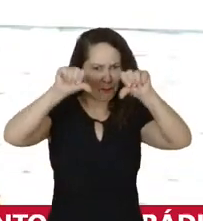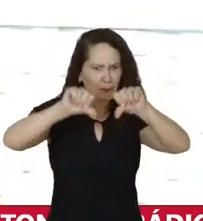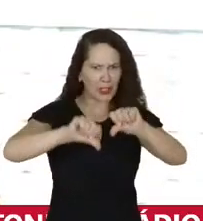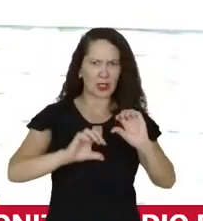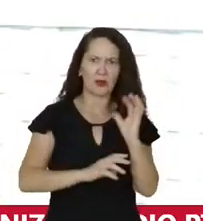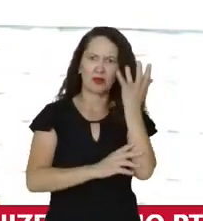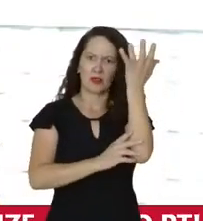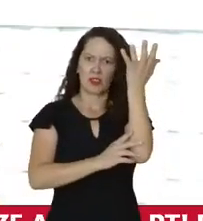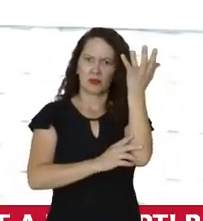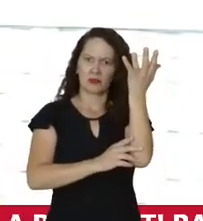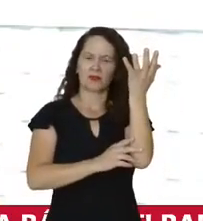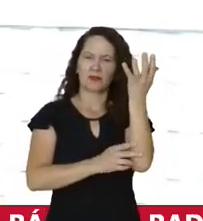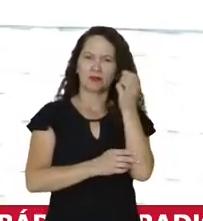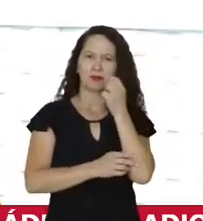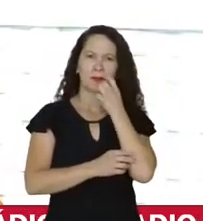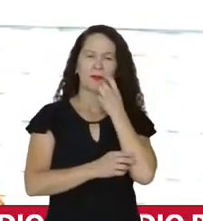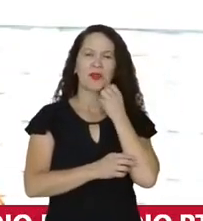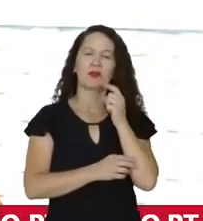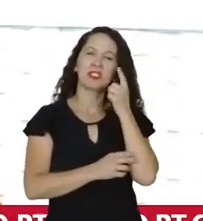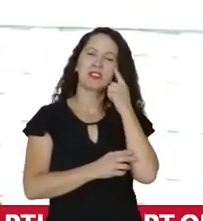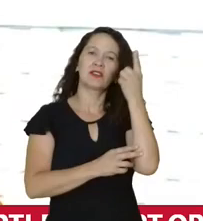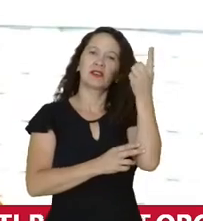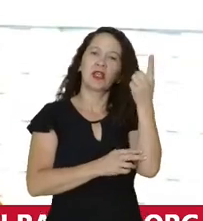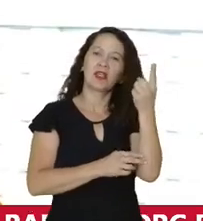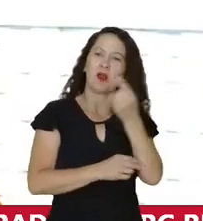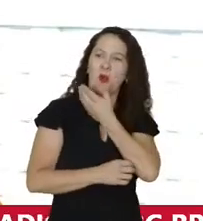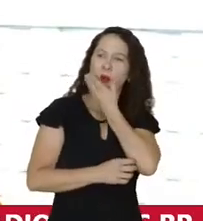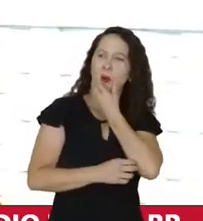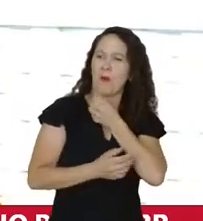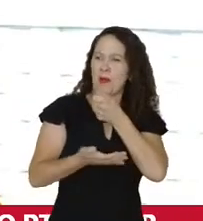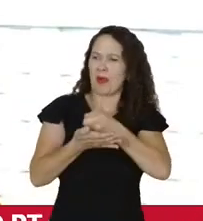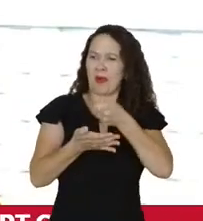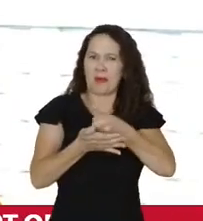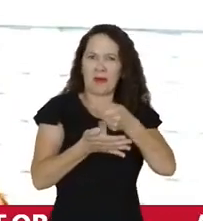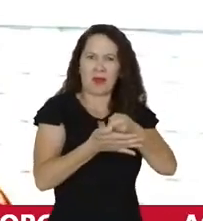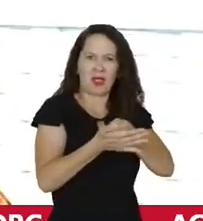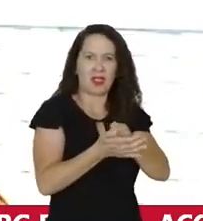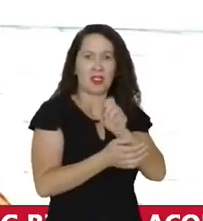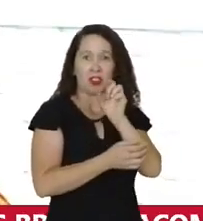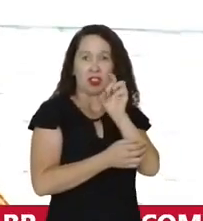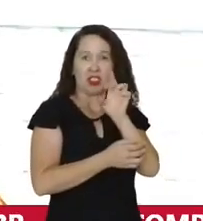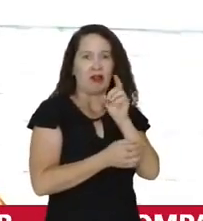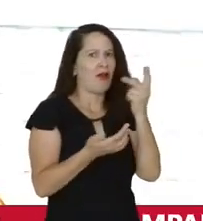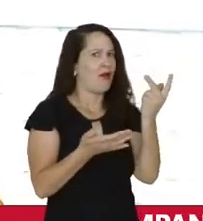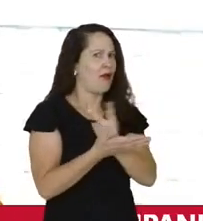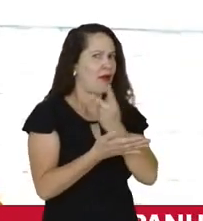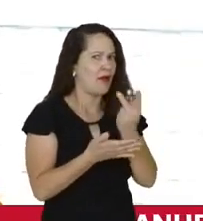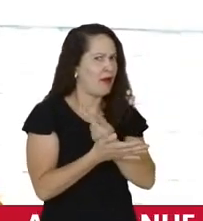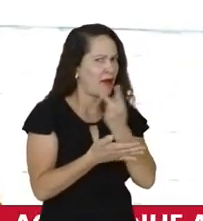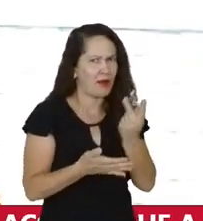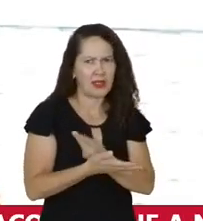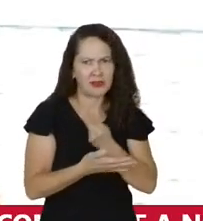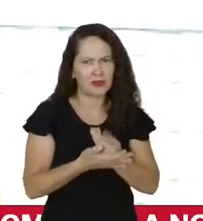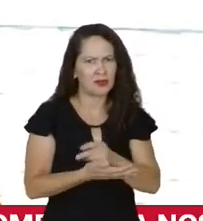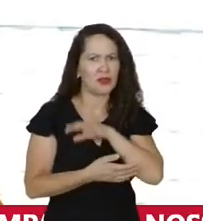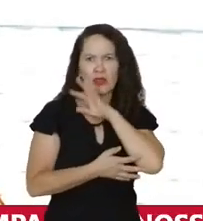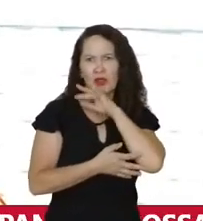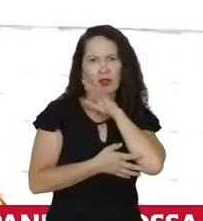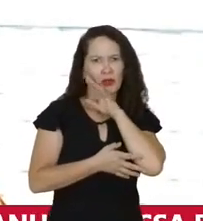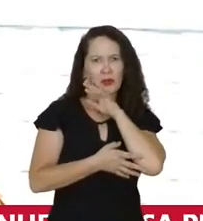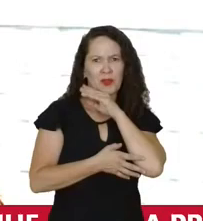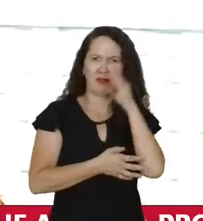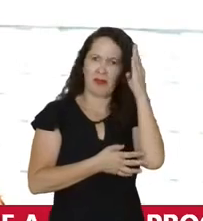Então, a derrocada desse ideário de masculinidade, que por si só é tóxico, esse ideário de